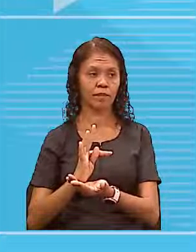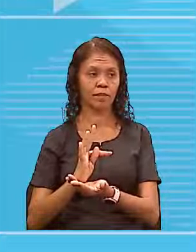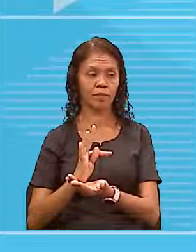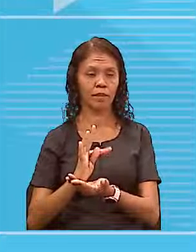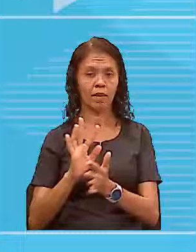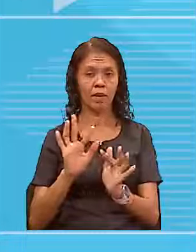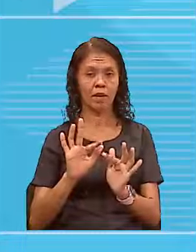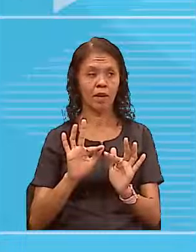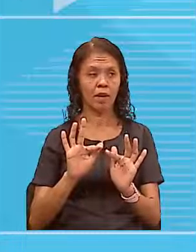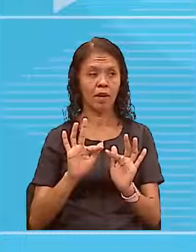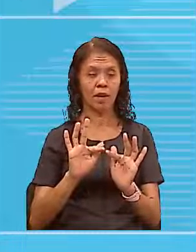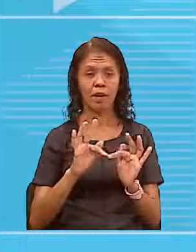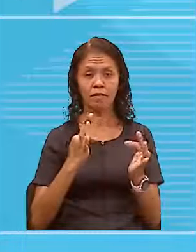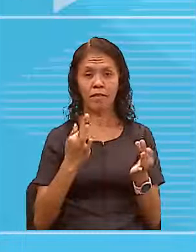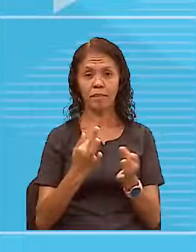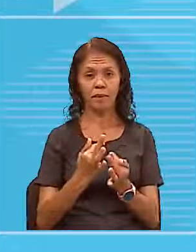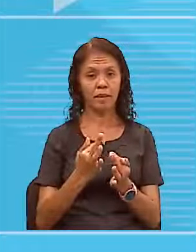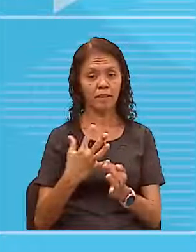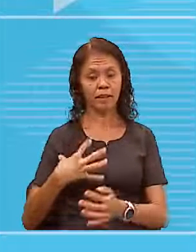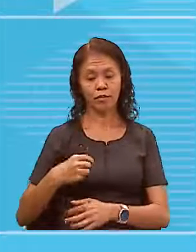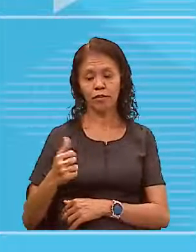filhos? Quantas pessoas não têm filho?